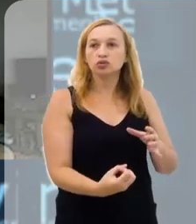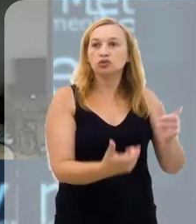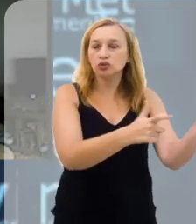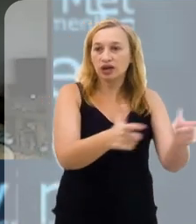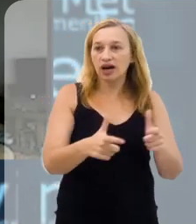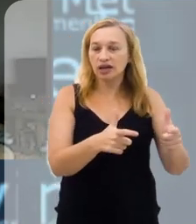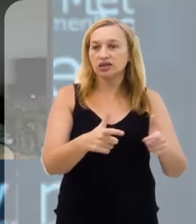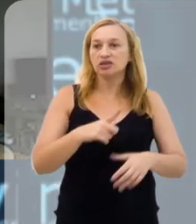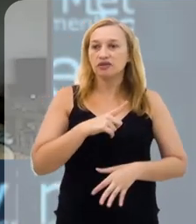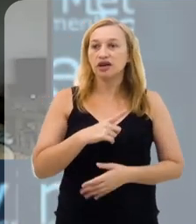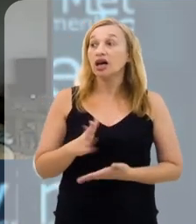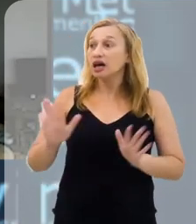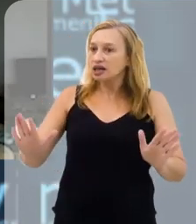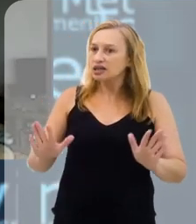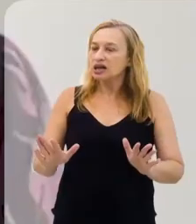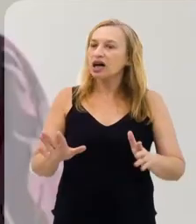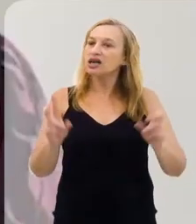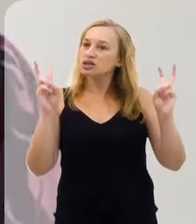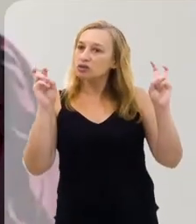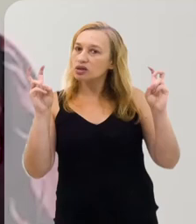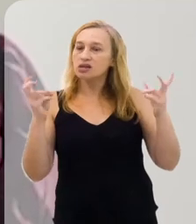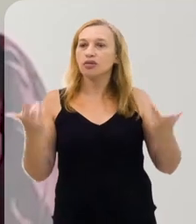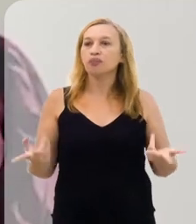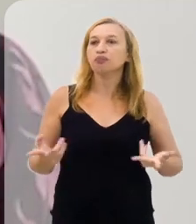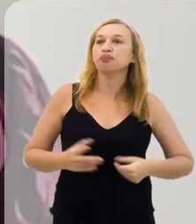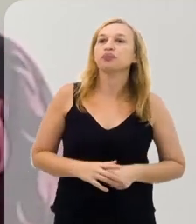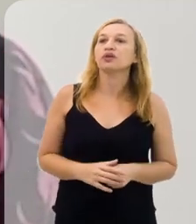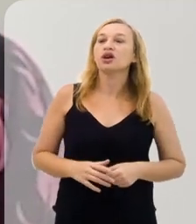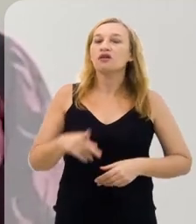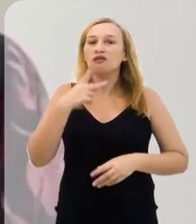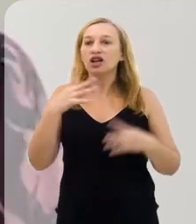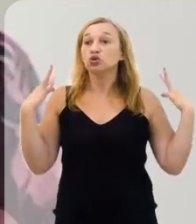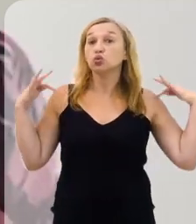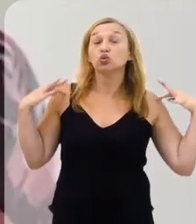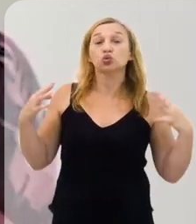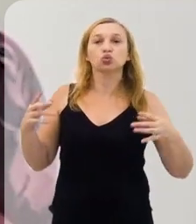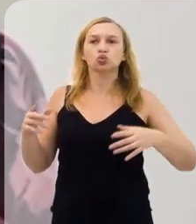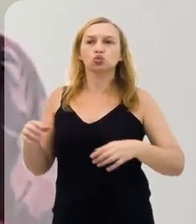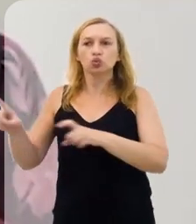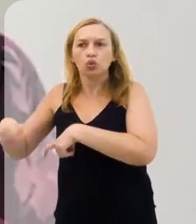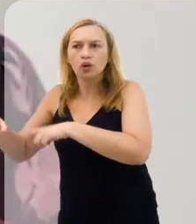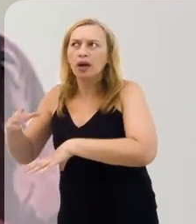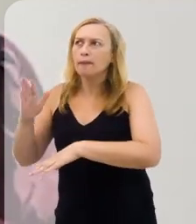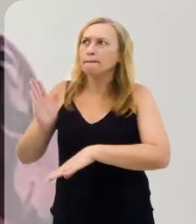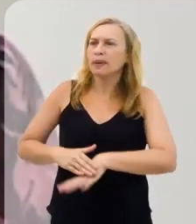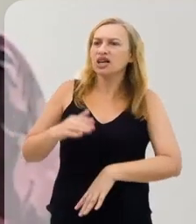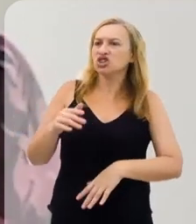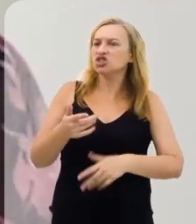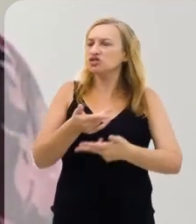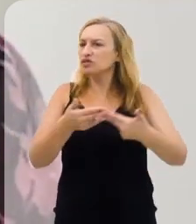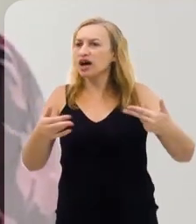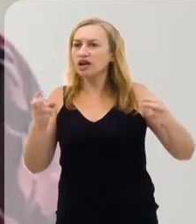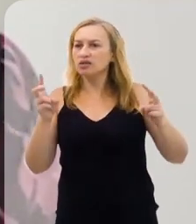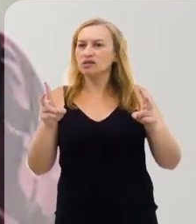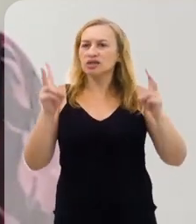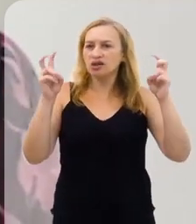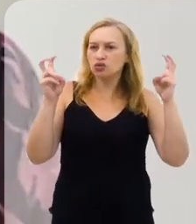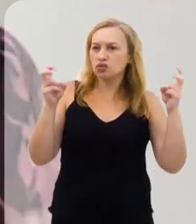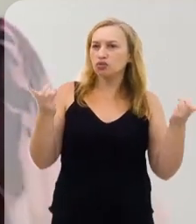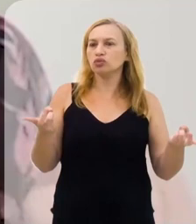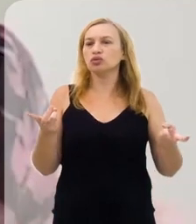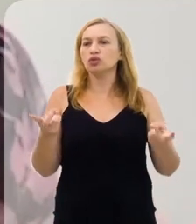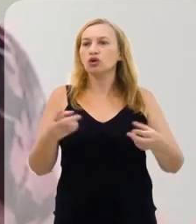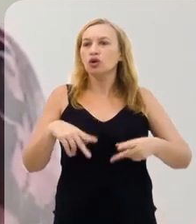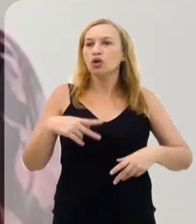que outros produtores entraram na pandemia. Falando sobre essa questão da participação, né? Quando a gente fala de turismo rural, a gente vê mais de uma